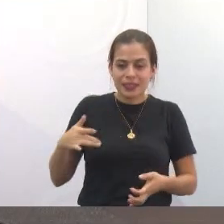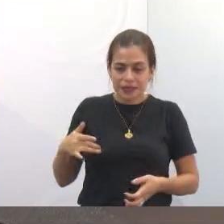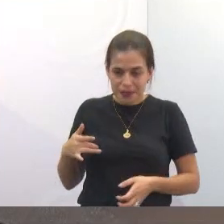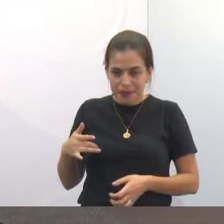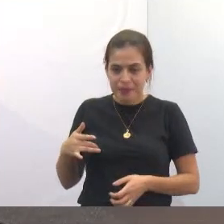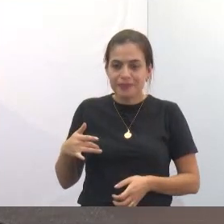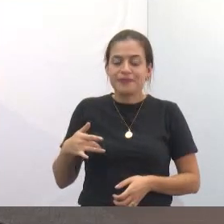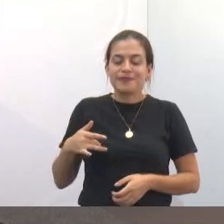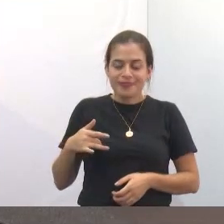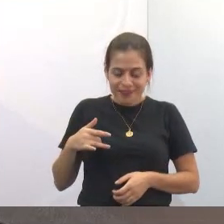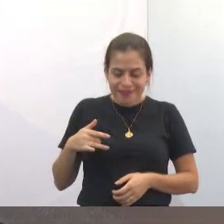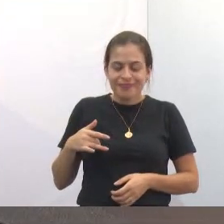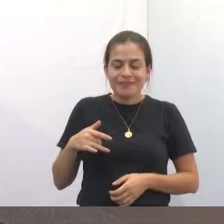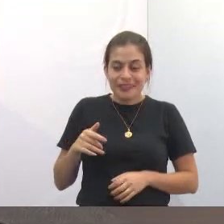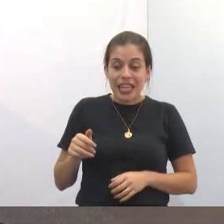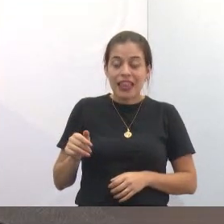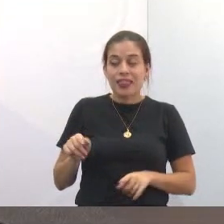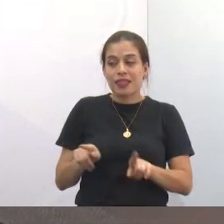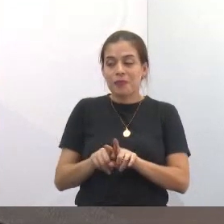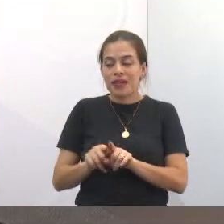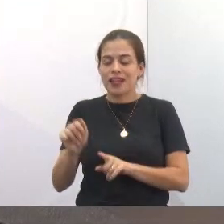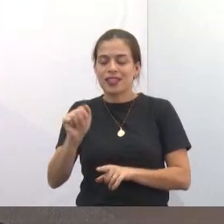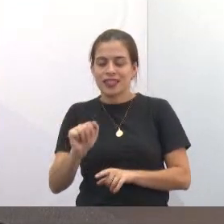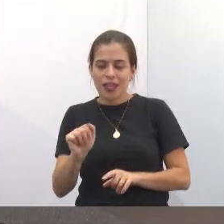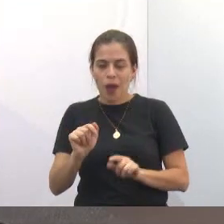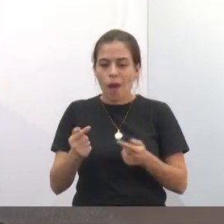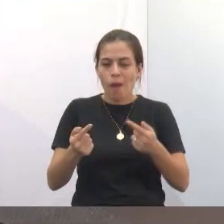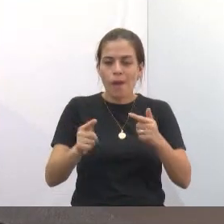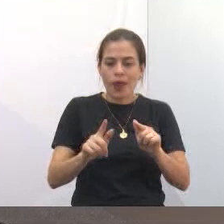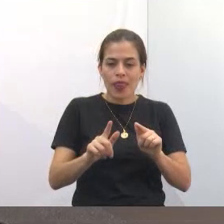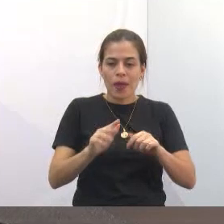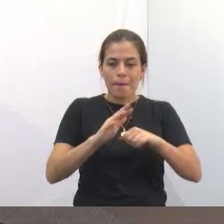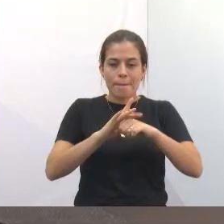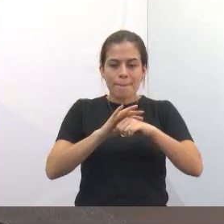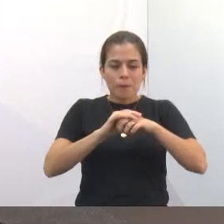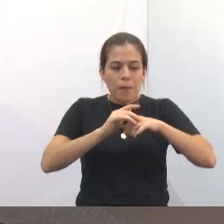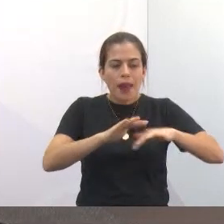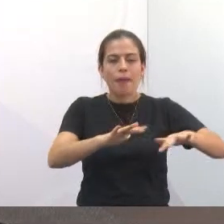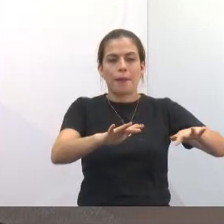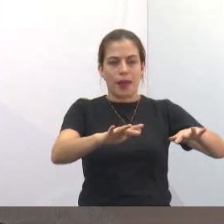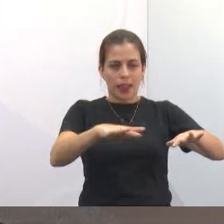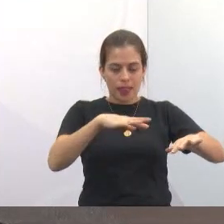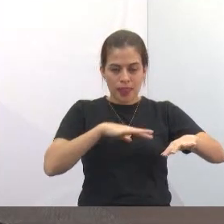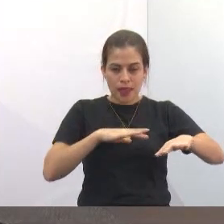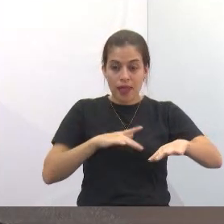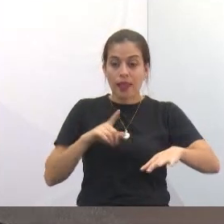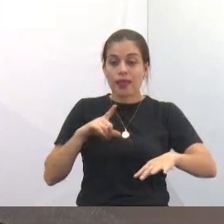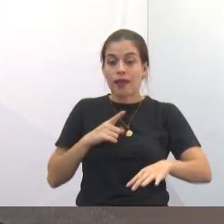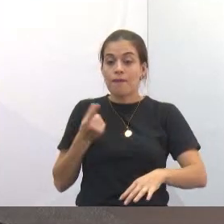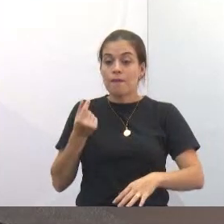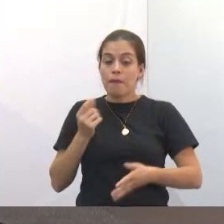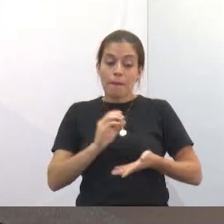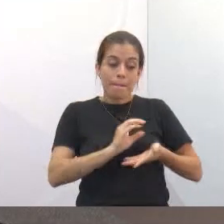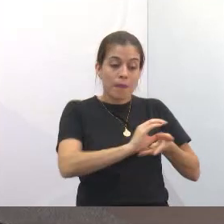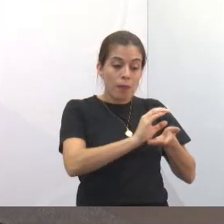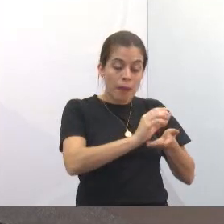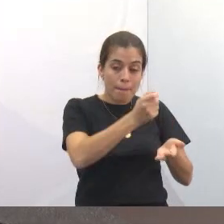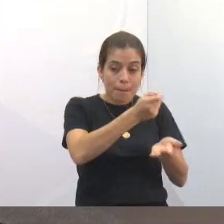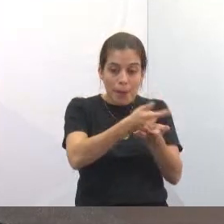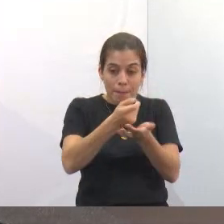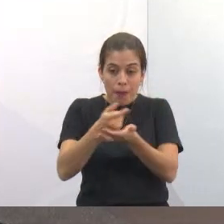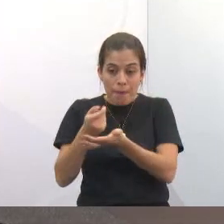ACS e agentes de combate à endemia no município. 1. Houve verba repassada ao município de Jacareí para o pagamento